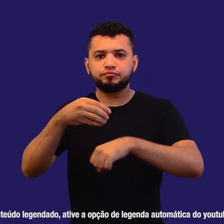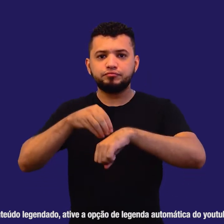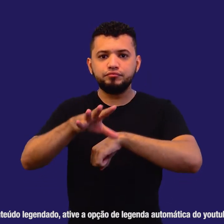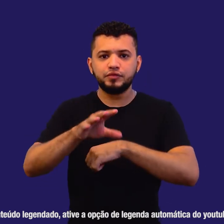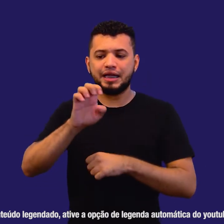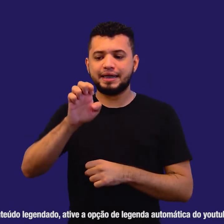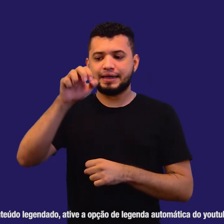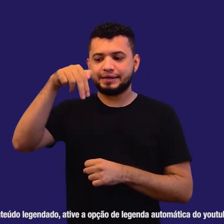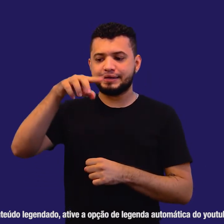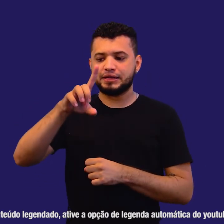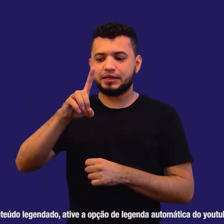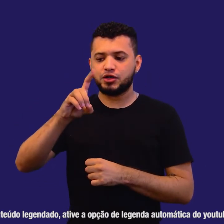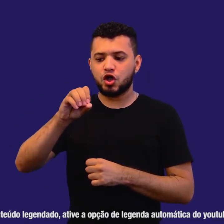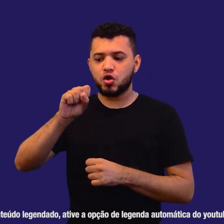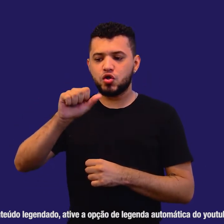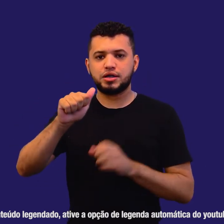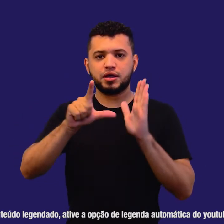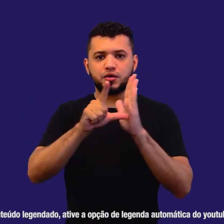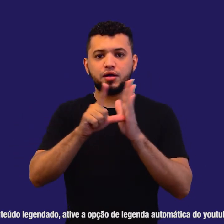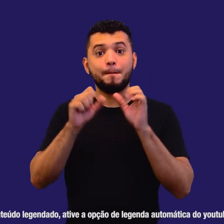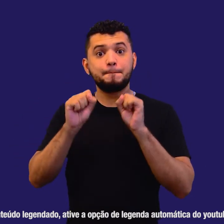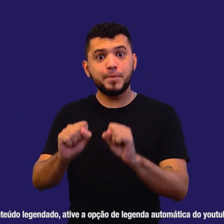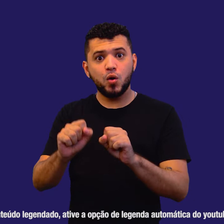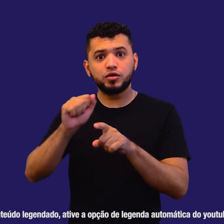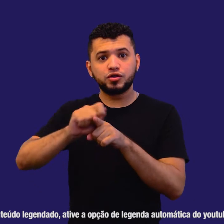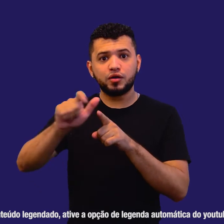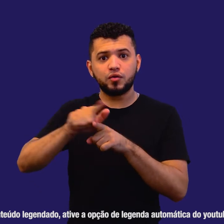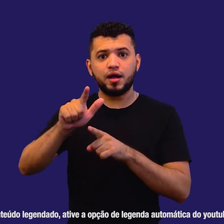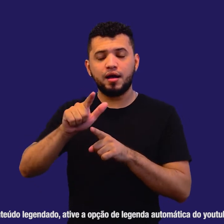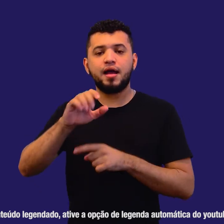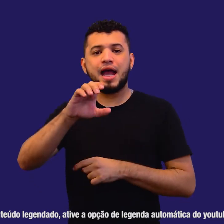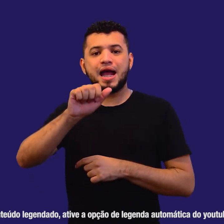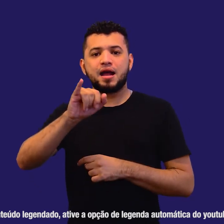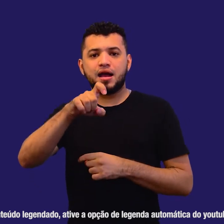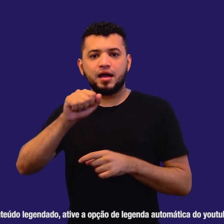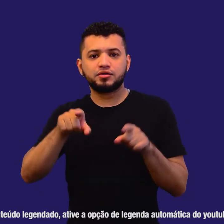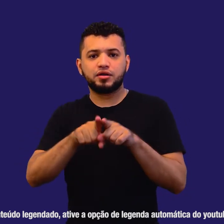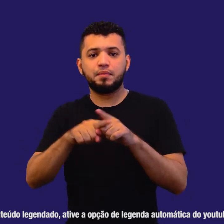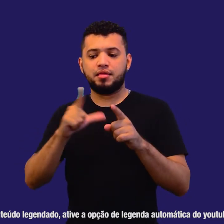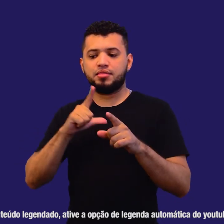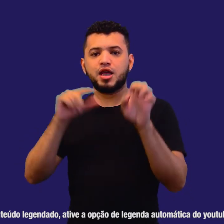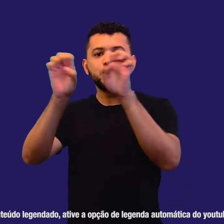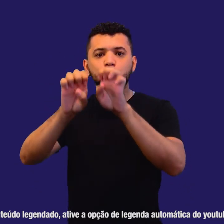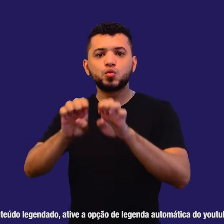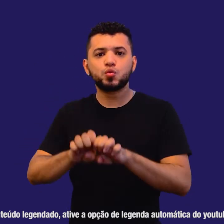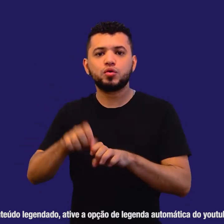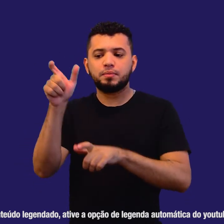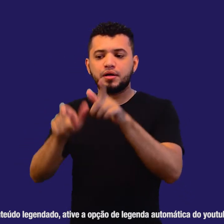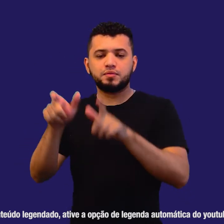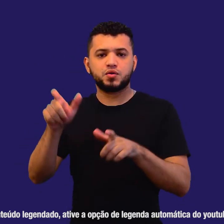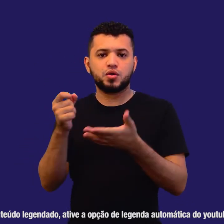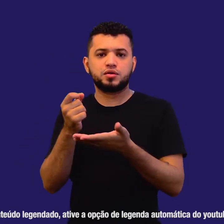Endossa é um exemplo de uma loja que as pessoas podem alugar caixas dentro da loja. A loja oferece estrutura para esses